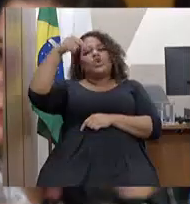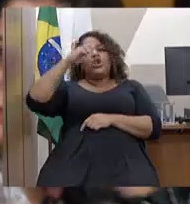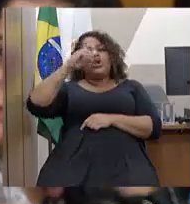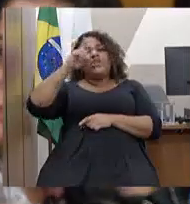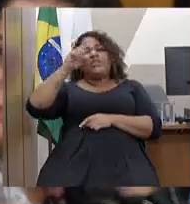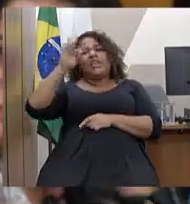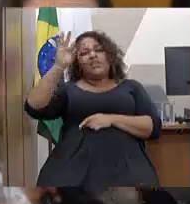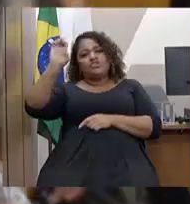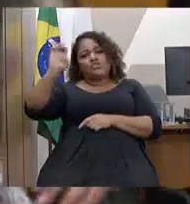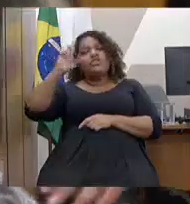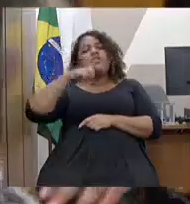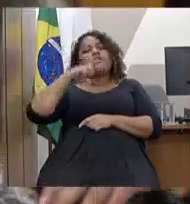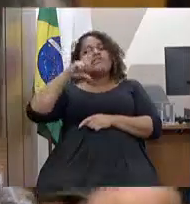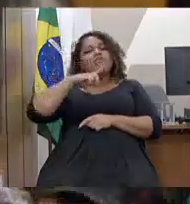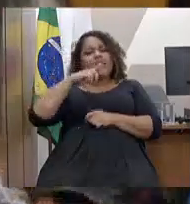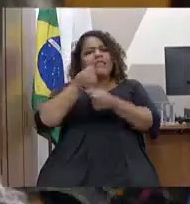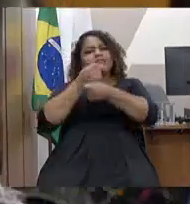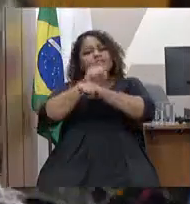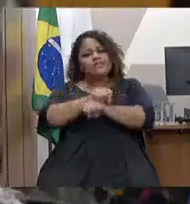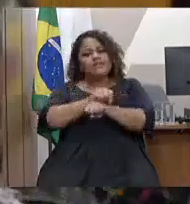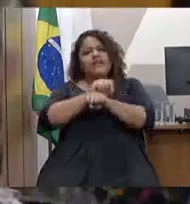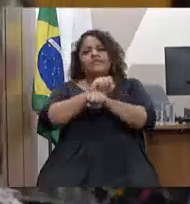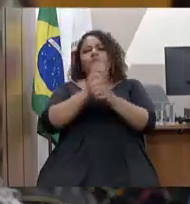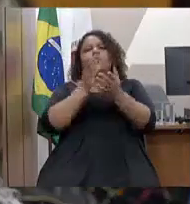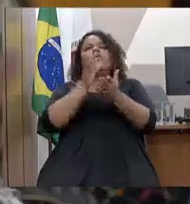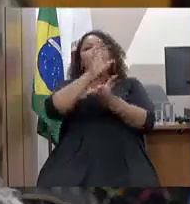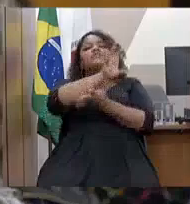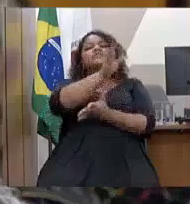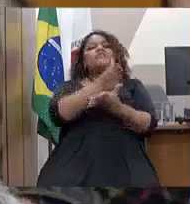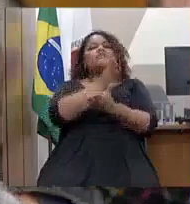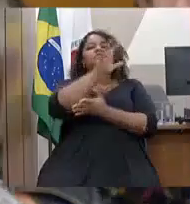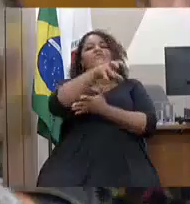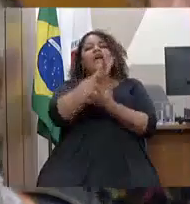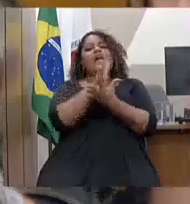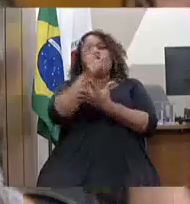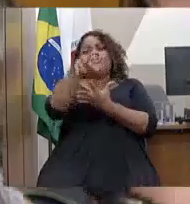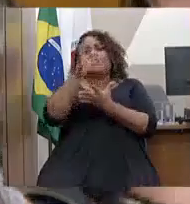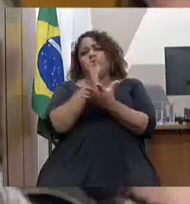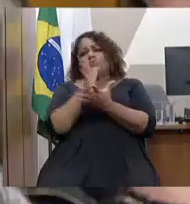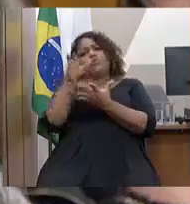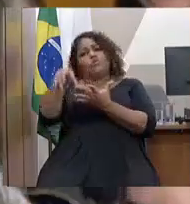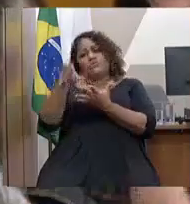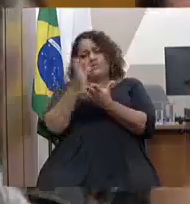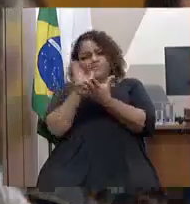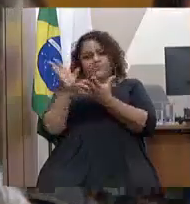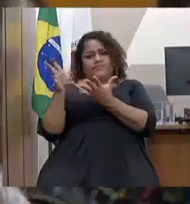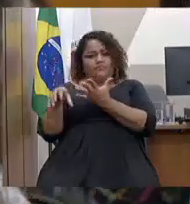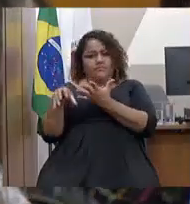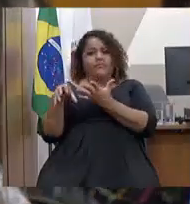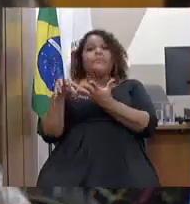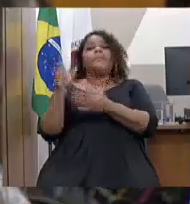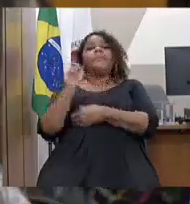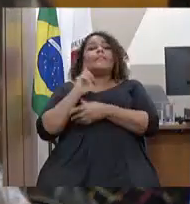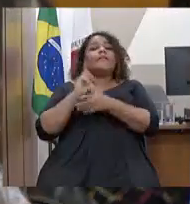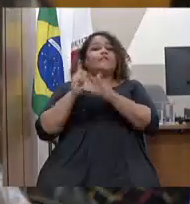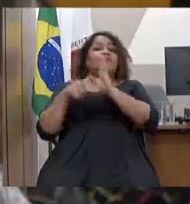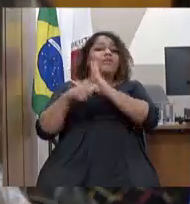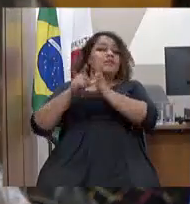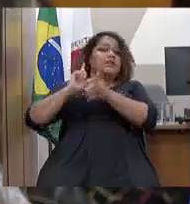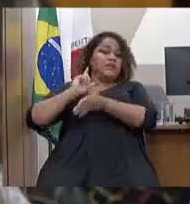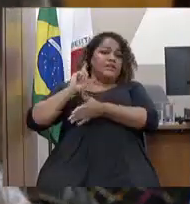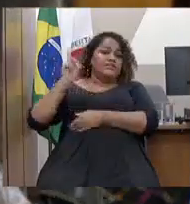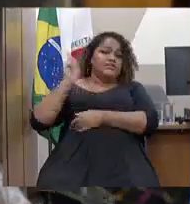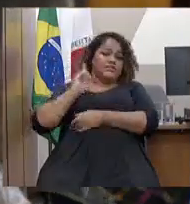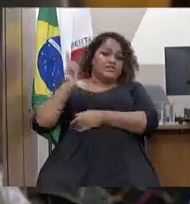em todo o setor e o que vem ocorrendo é o seguinte gente porque depois de 2017 antes a gente já tinha dificuldades sindicalismo no país